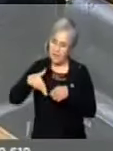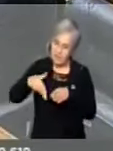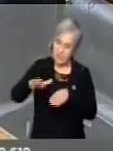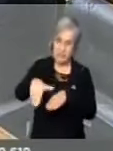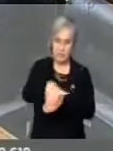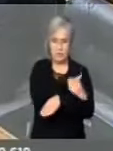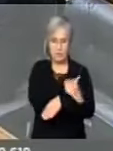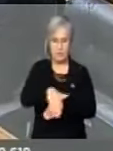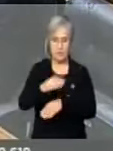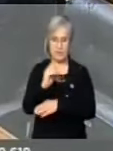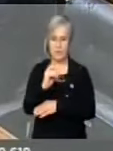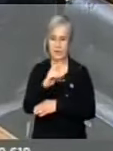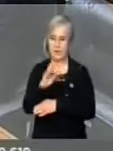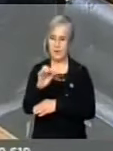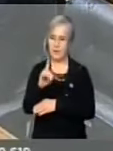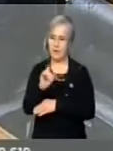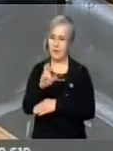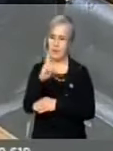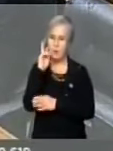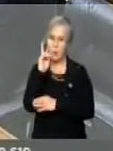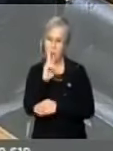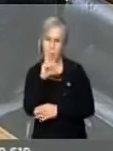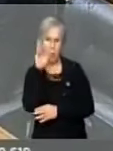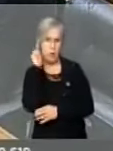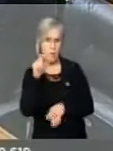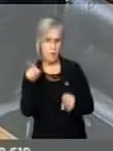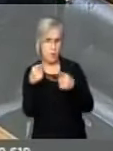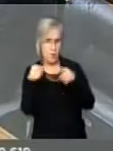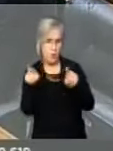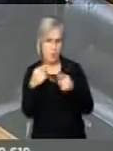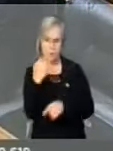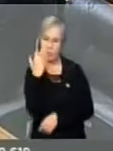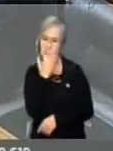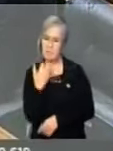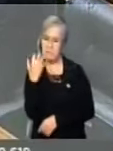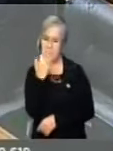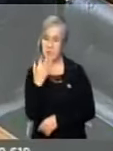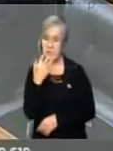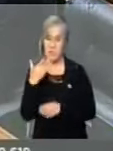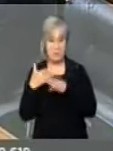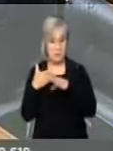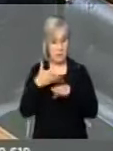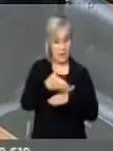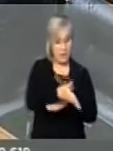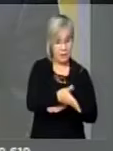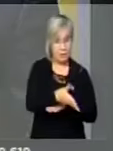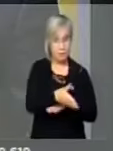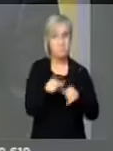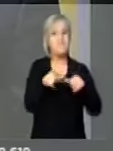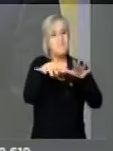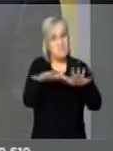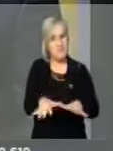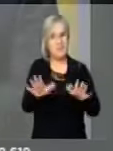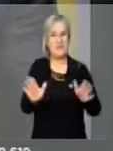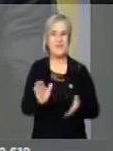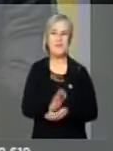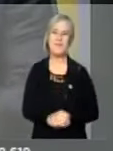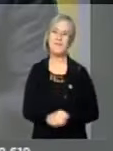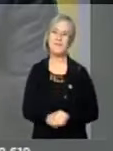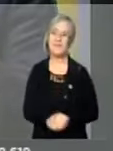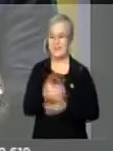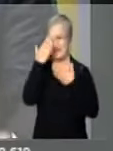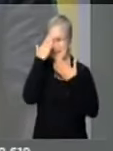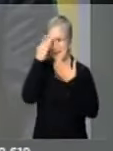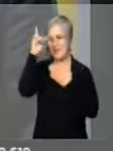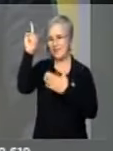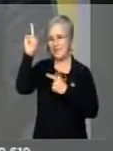corredor e ouviu uma música que a gente estava cantando ali dentro, entrou e ali ficou, né? E graças a Deus ele